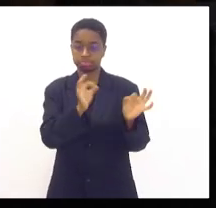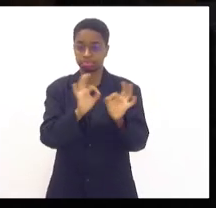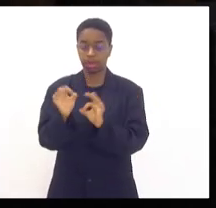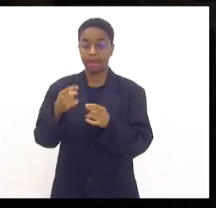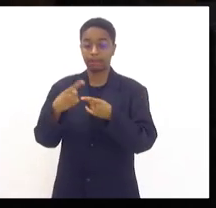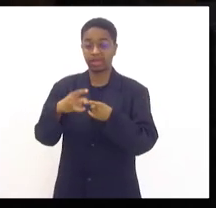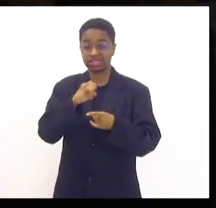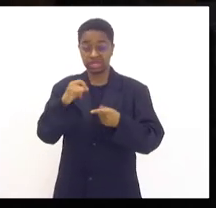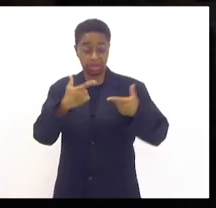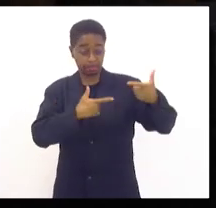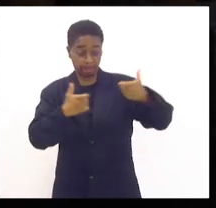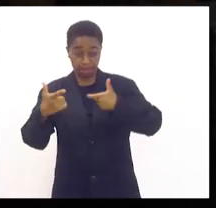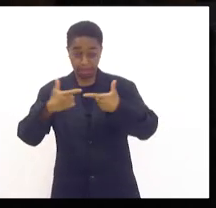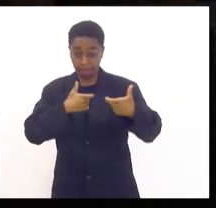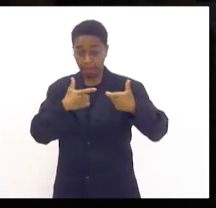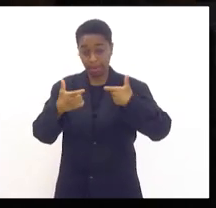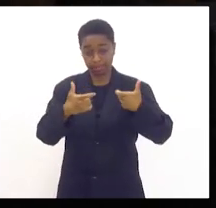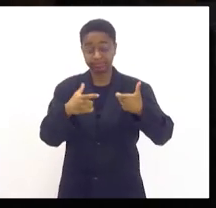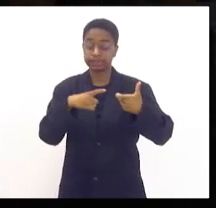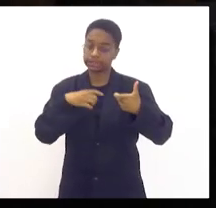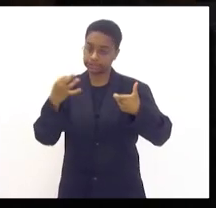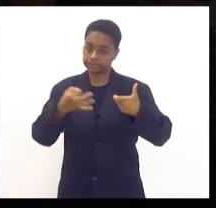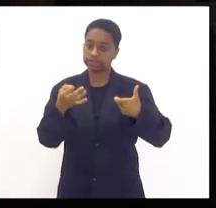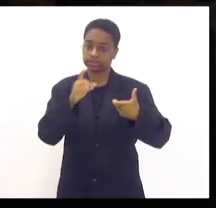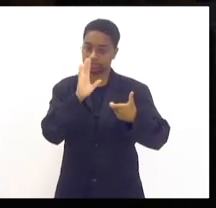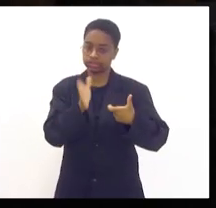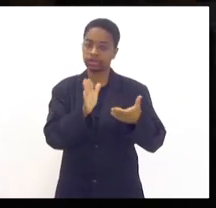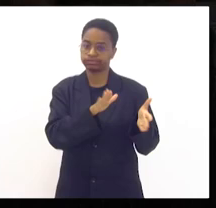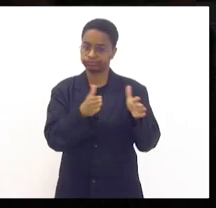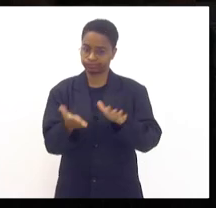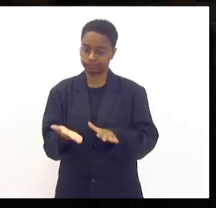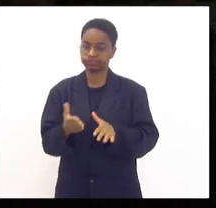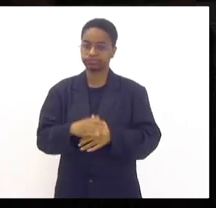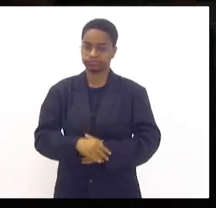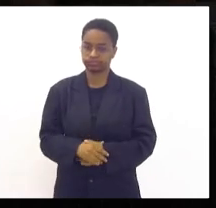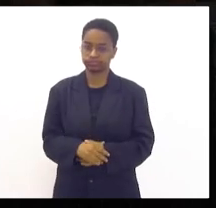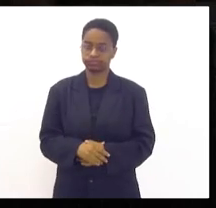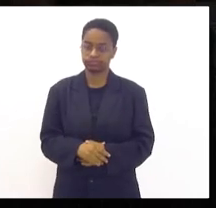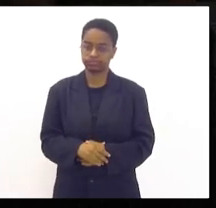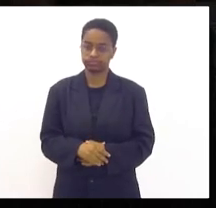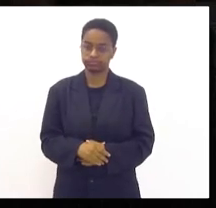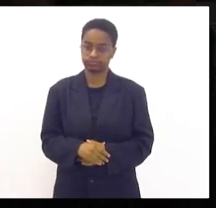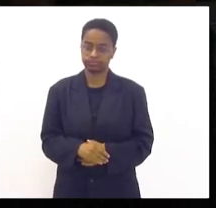tiroteio, a sua vida estaria em risco.